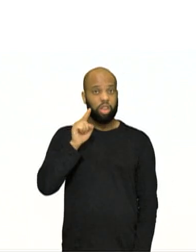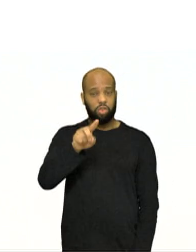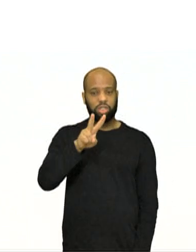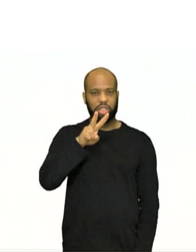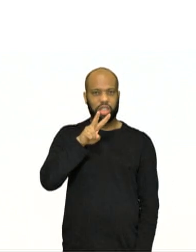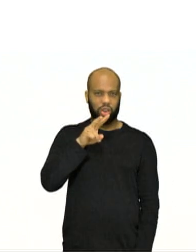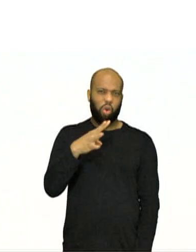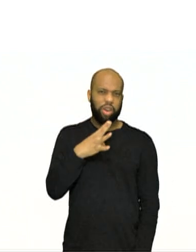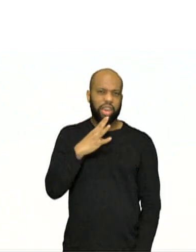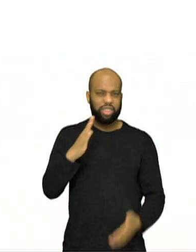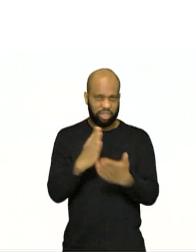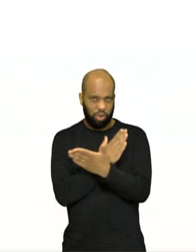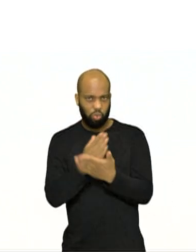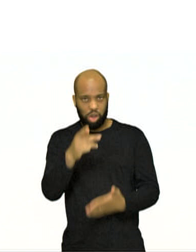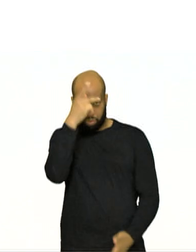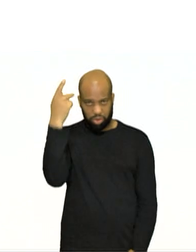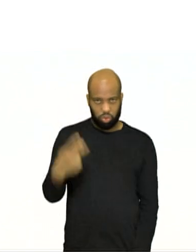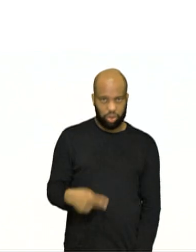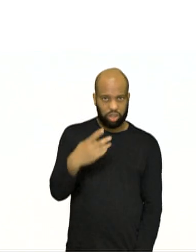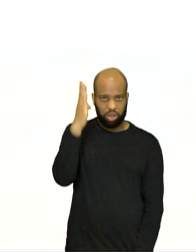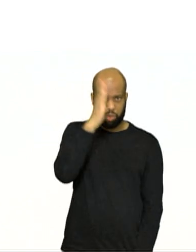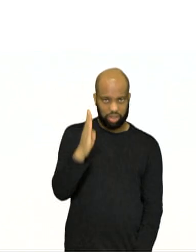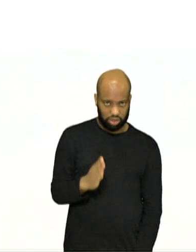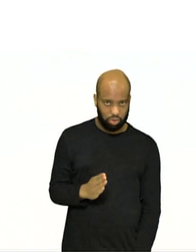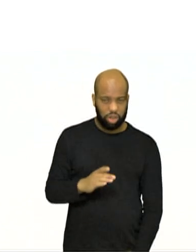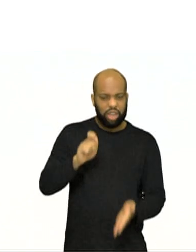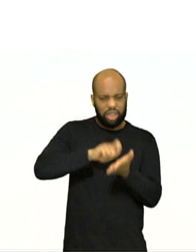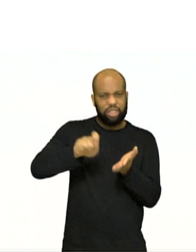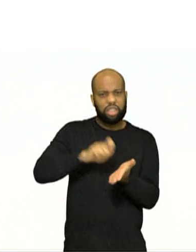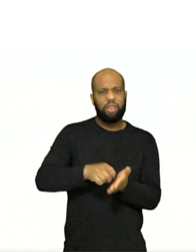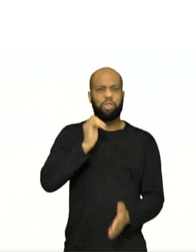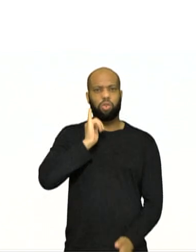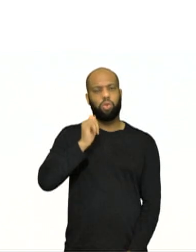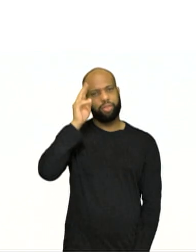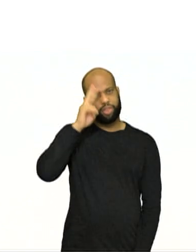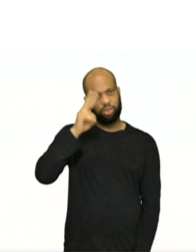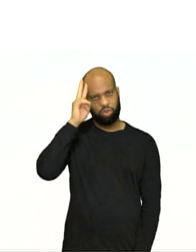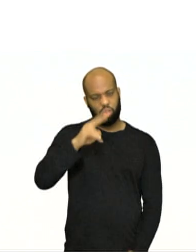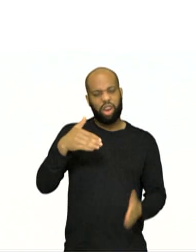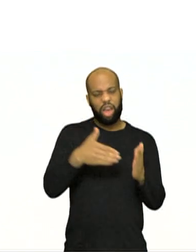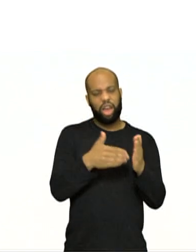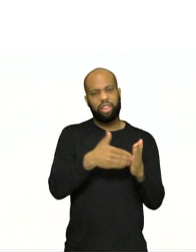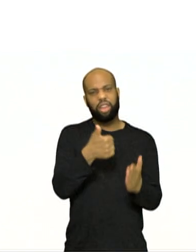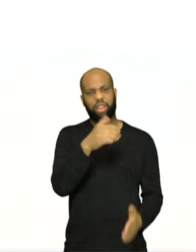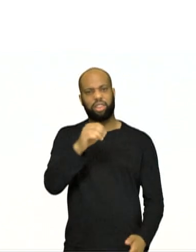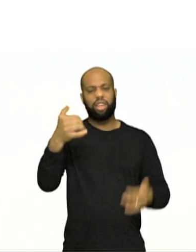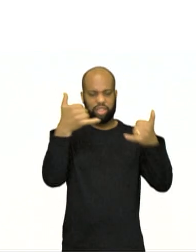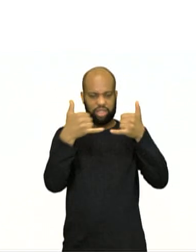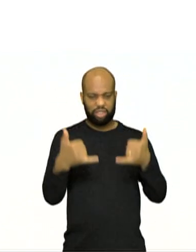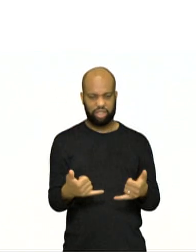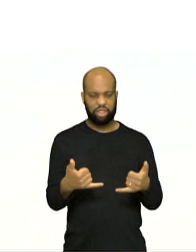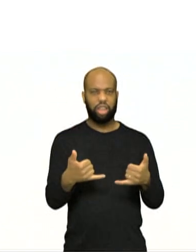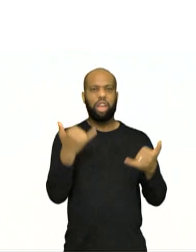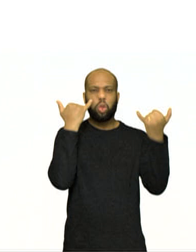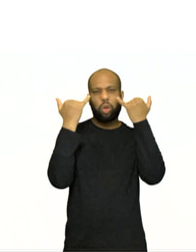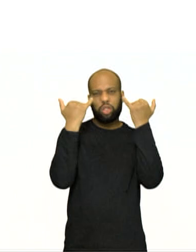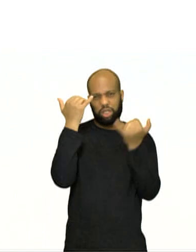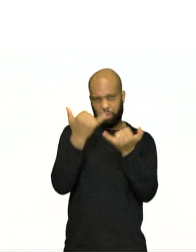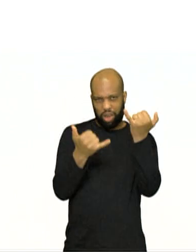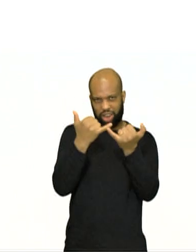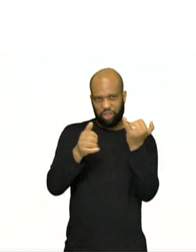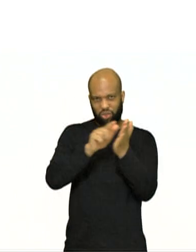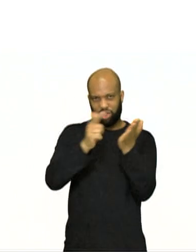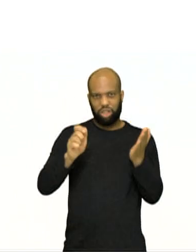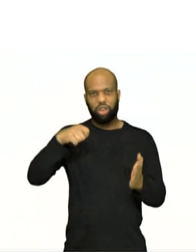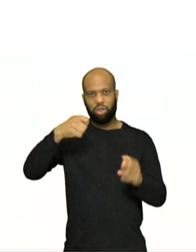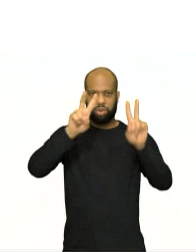Você conhece algum caso no Brasil? Escreva um pequeno relato, no máximo 10 linhas, em forma de notícia de jornal sobre o